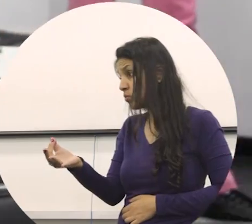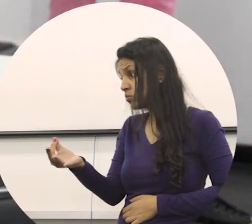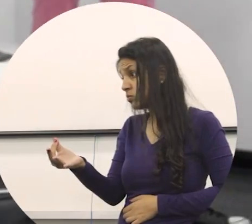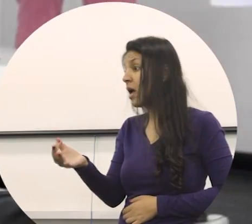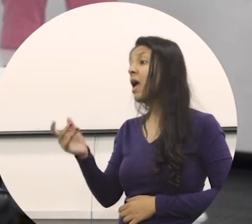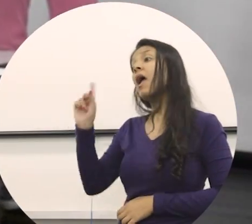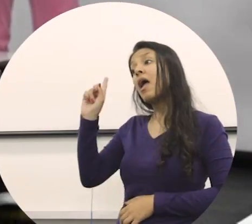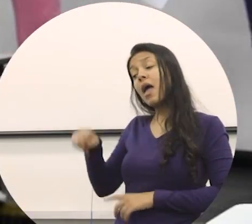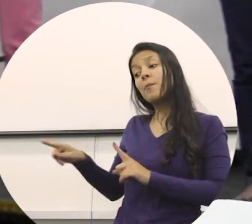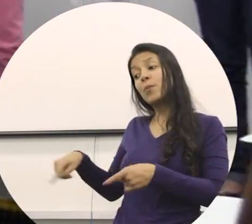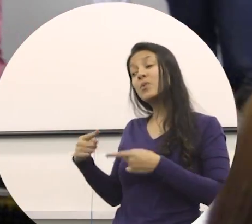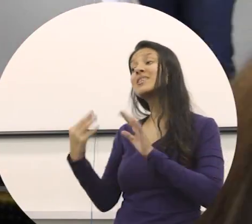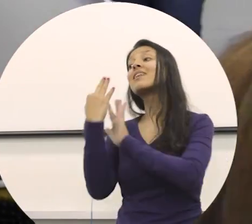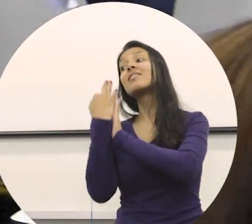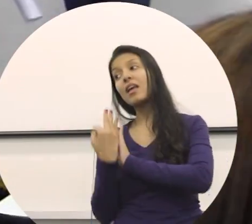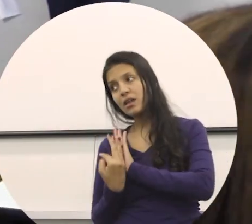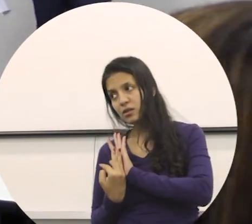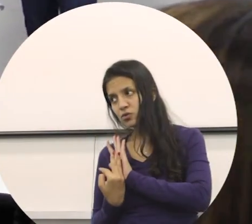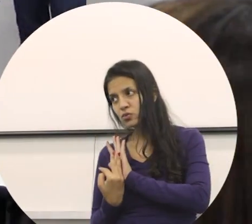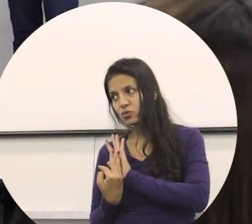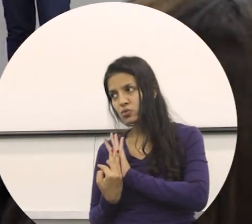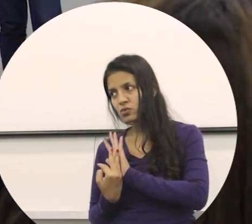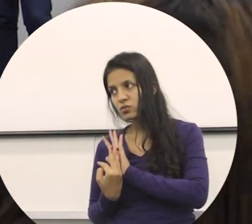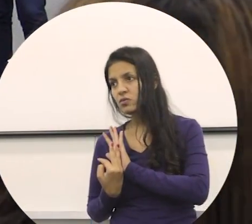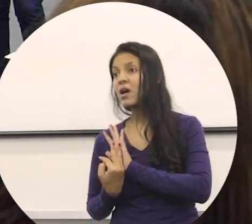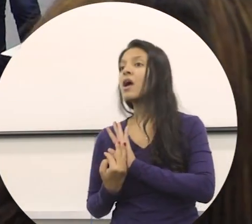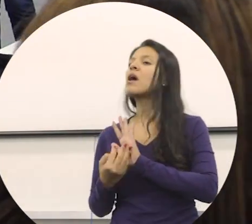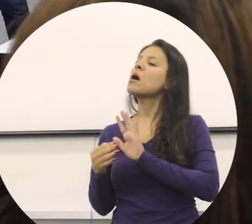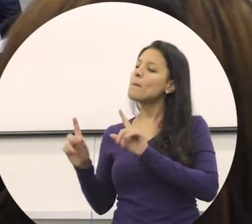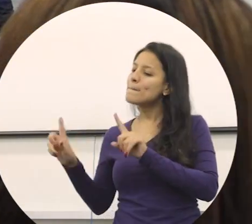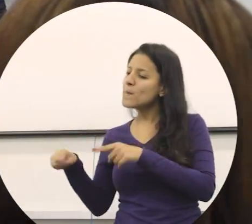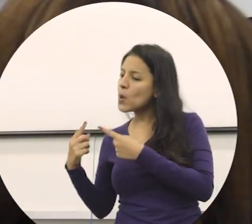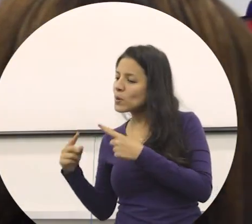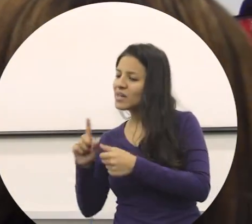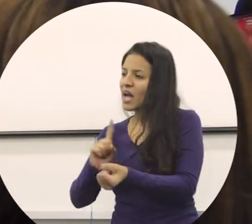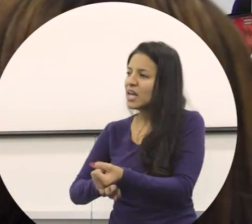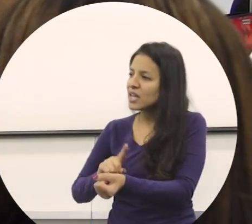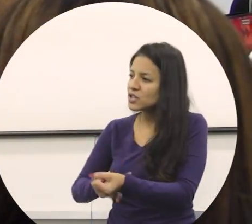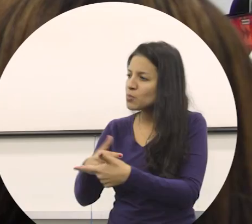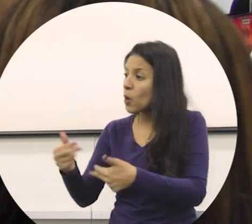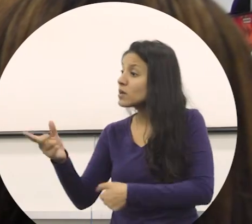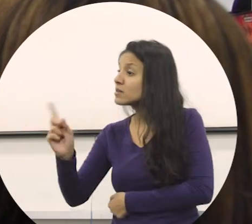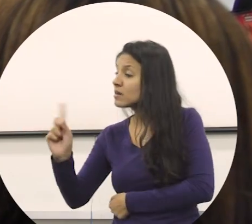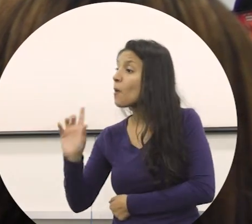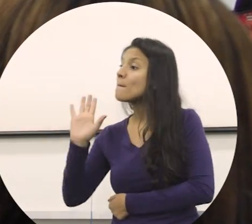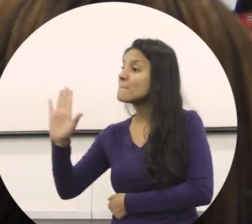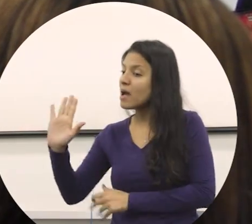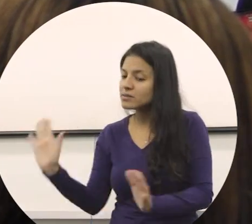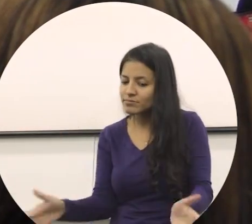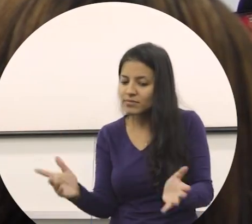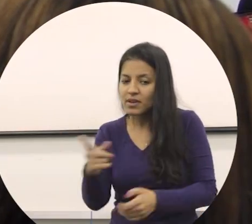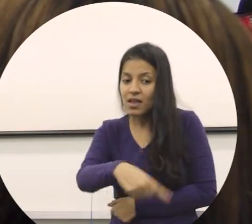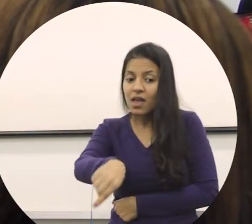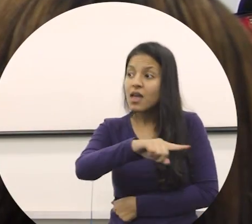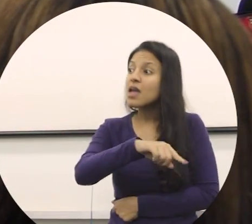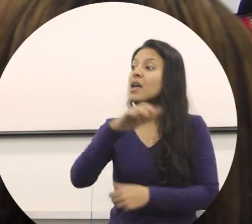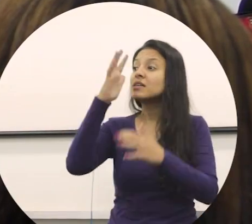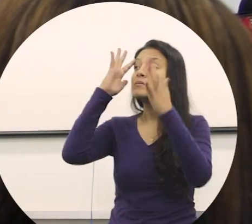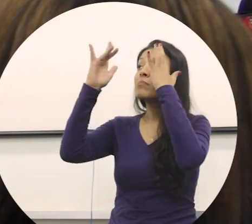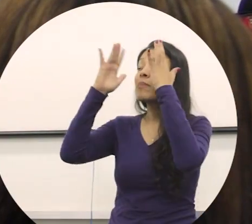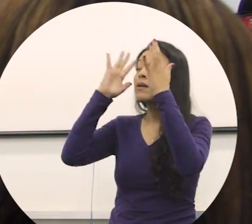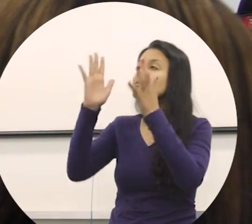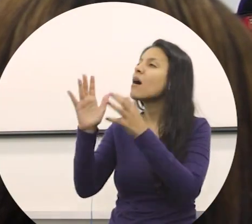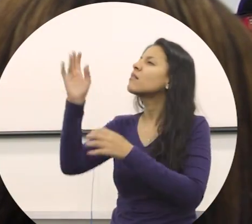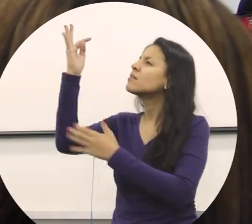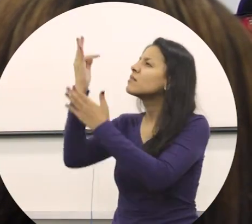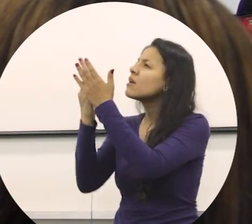música. Mas não teve a função de música, mas teve a função de fazer todo mundo pensar e sinalizar naquilo